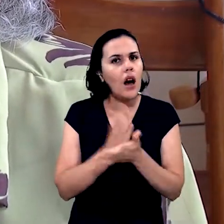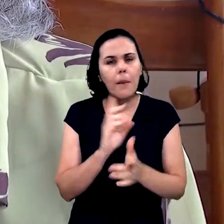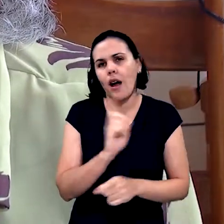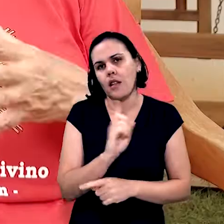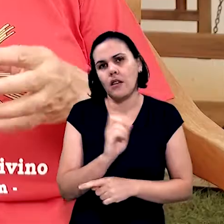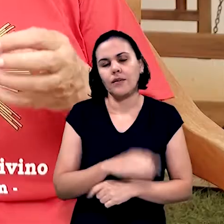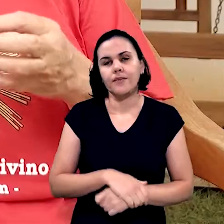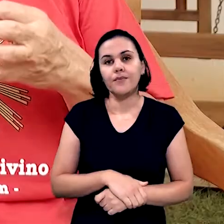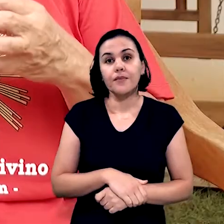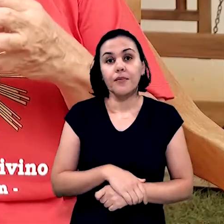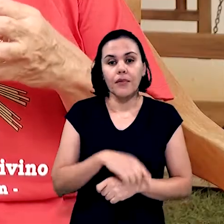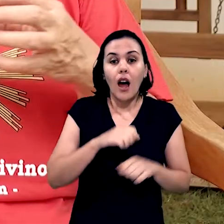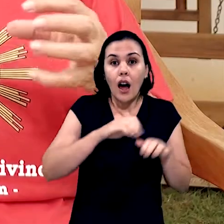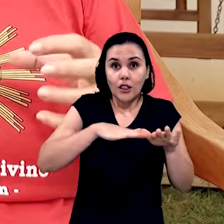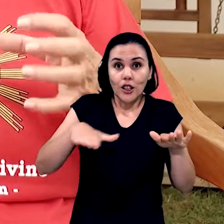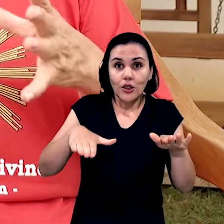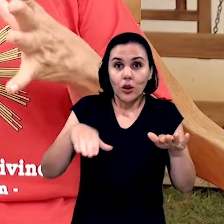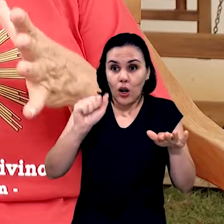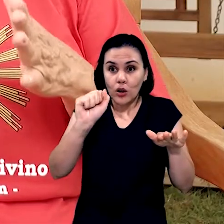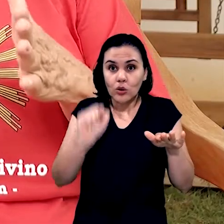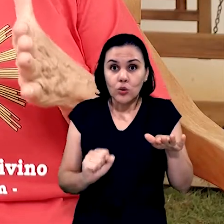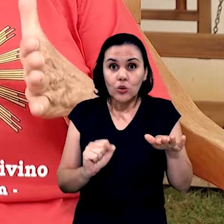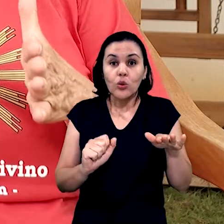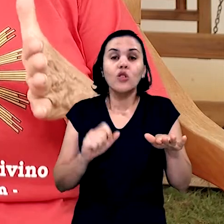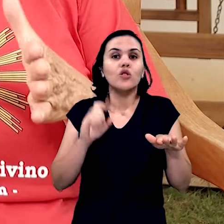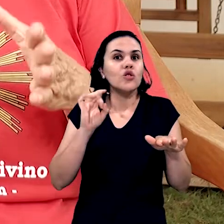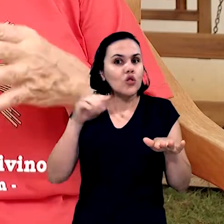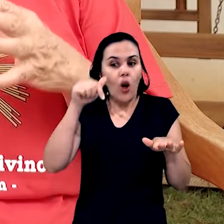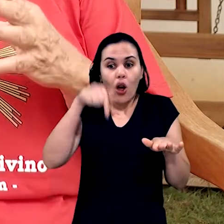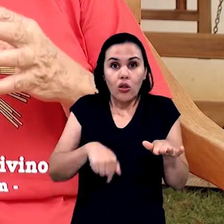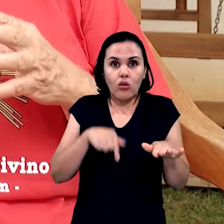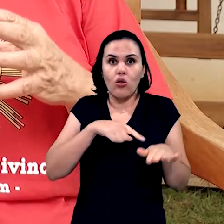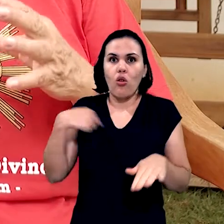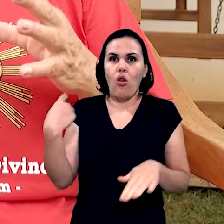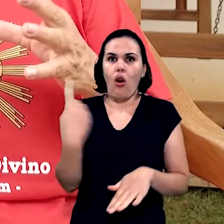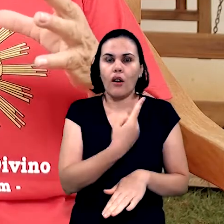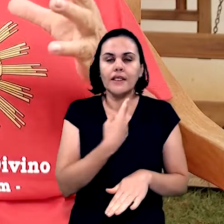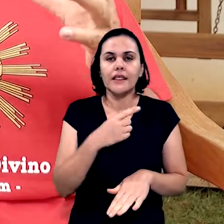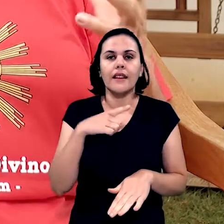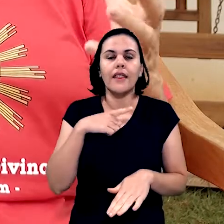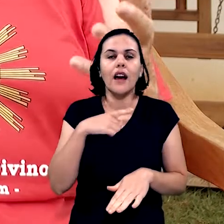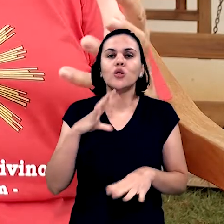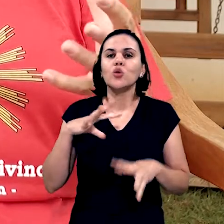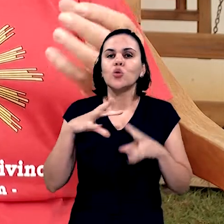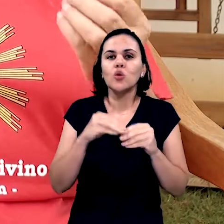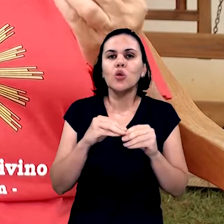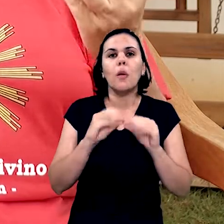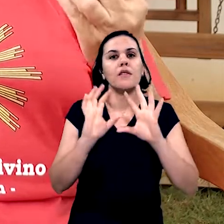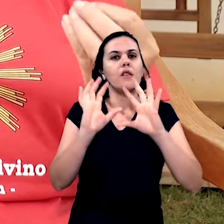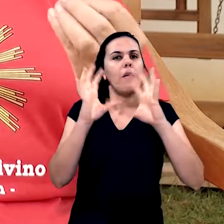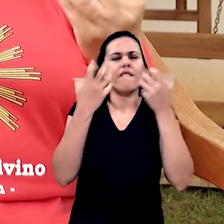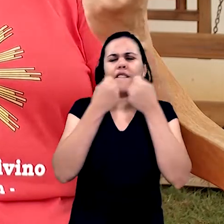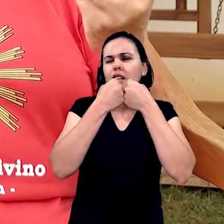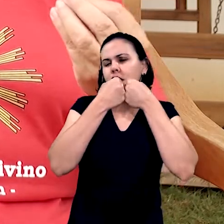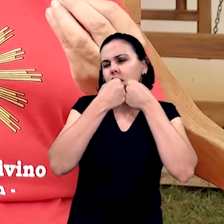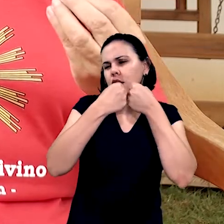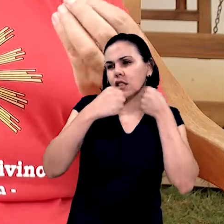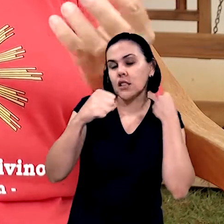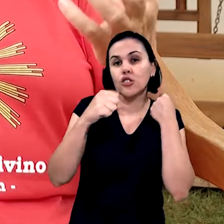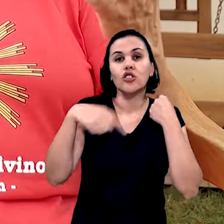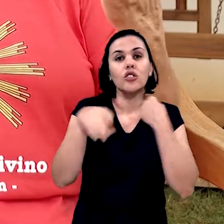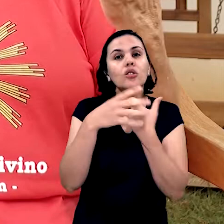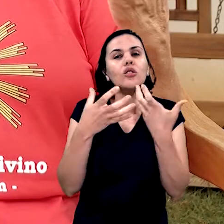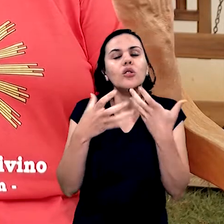do Divino. Que no litoral sul só tem a nossa. Então, ela tem tudo para ser uma grandiosa